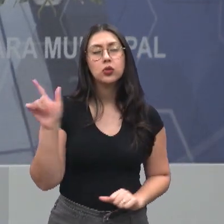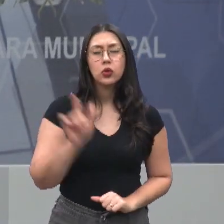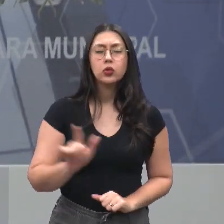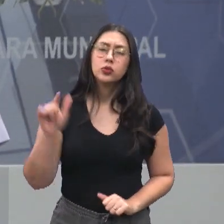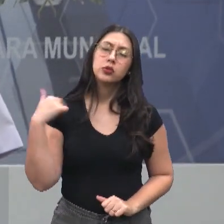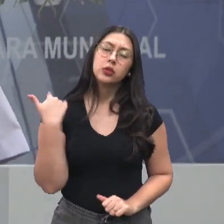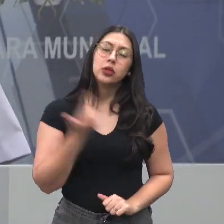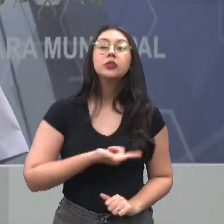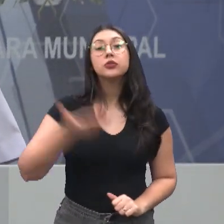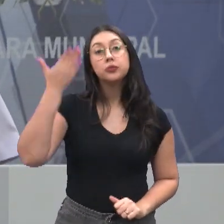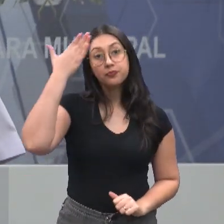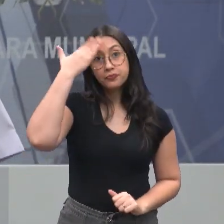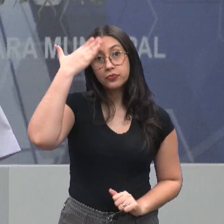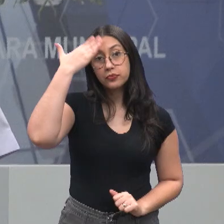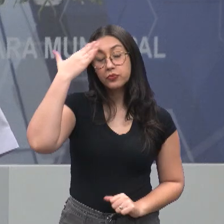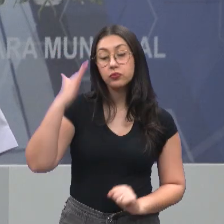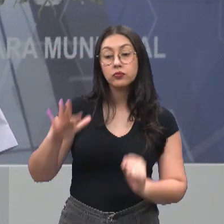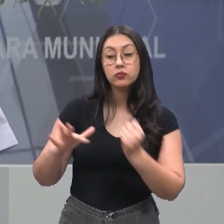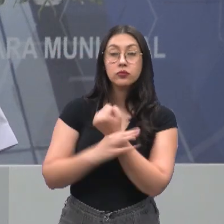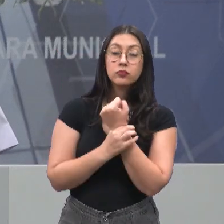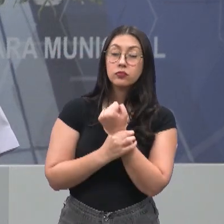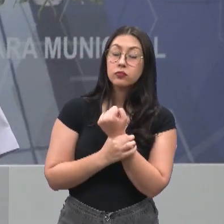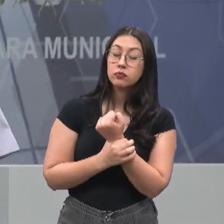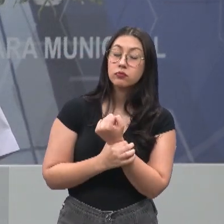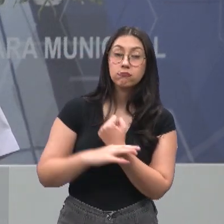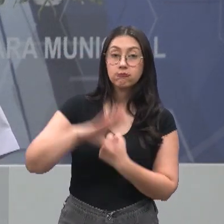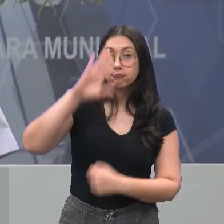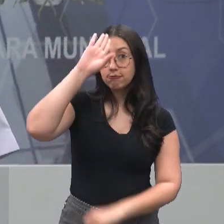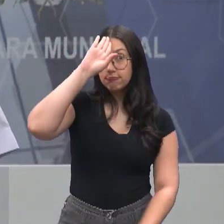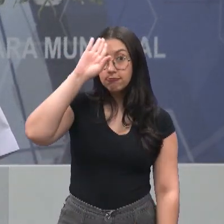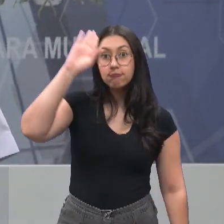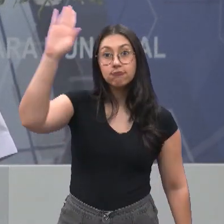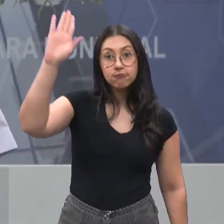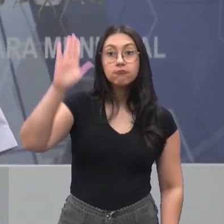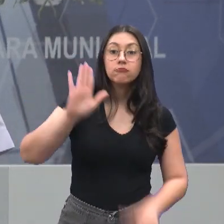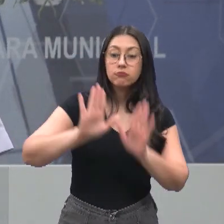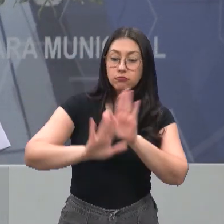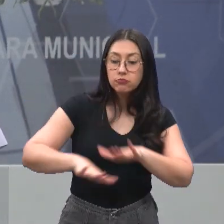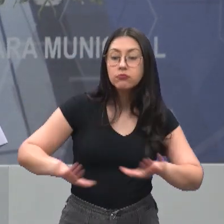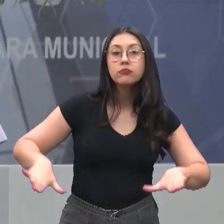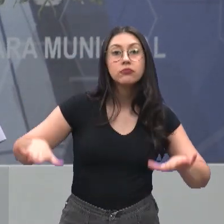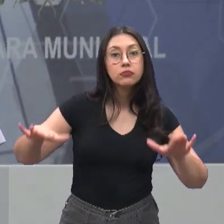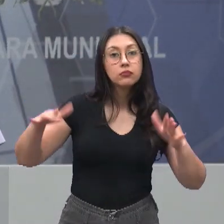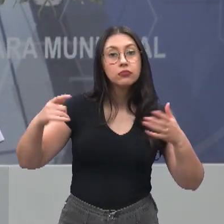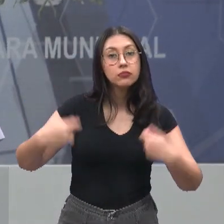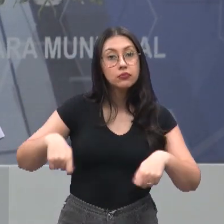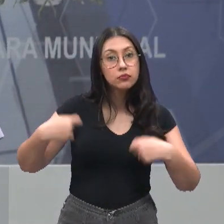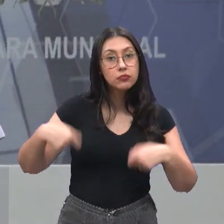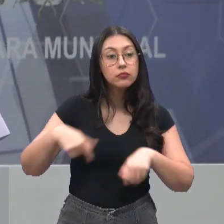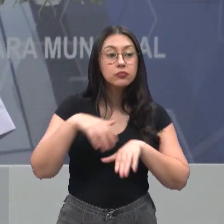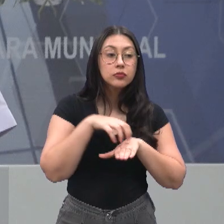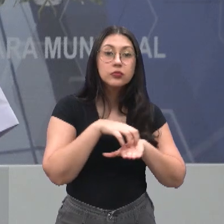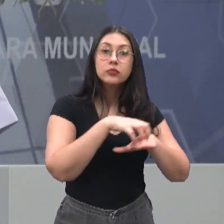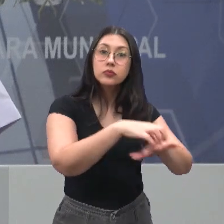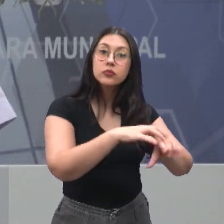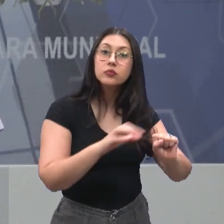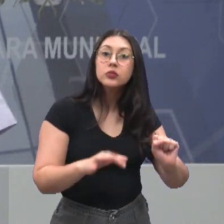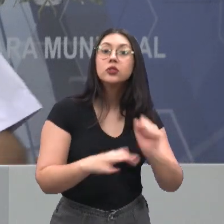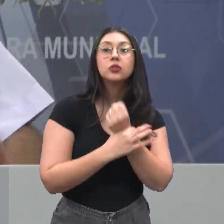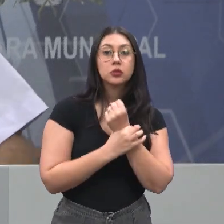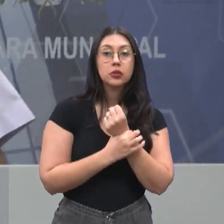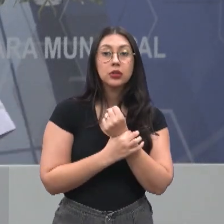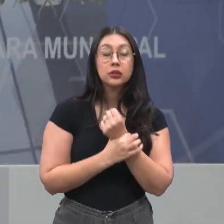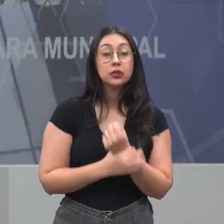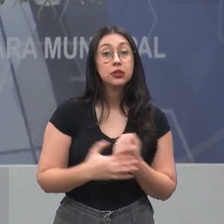primou pela segurança das crianças, para que as crianças sejam transportadas com segurança. Então, eu